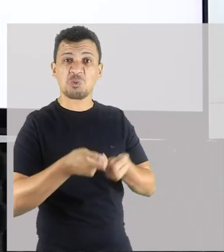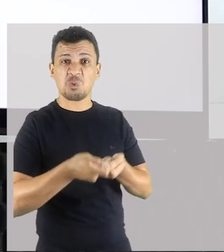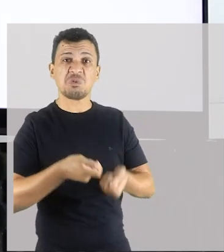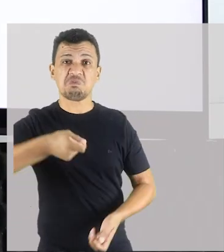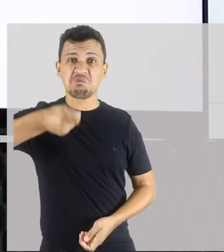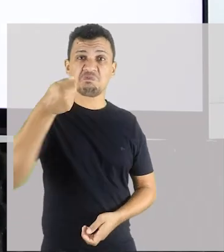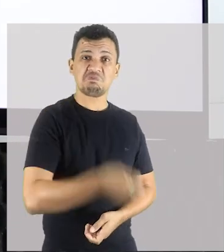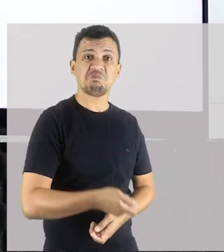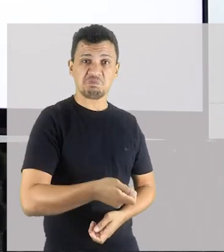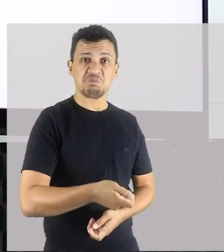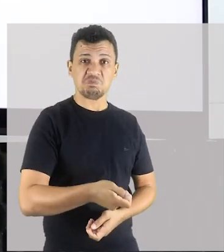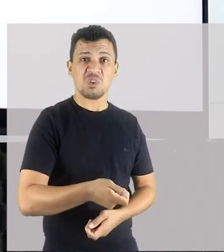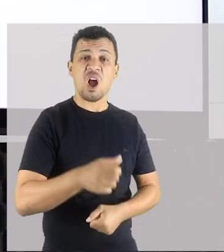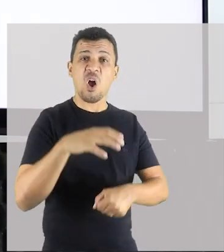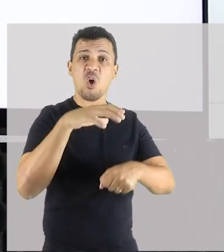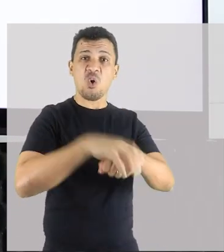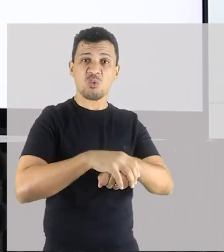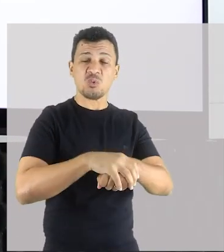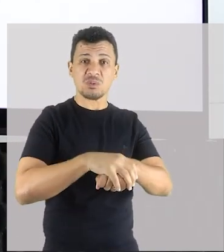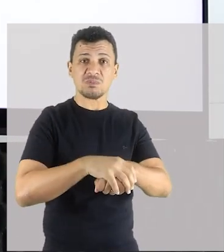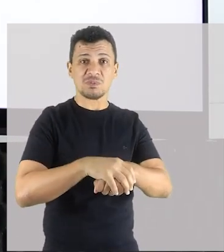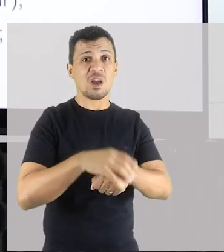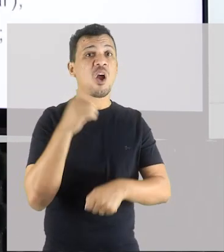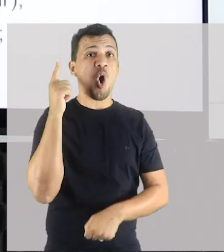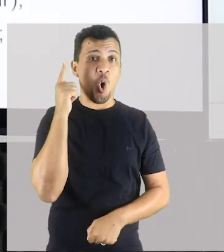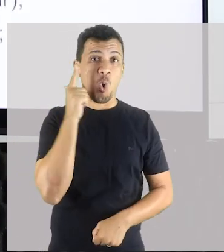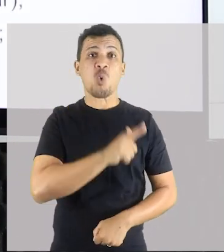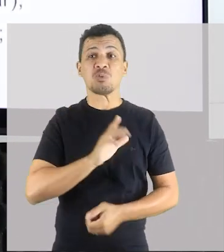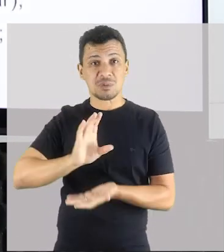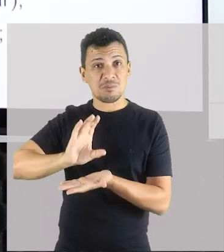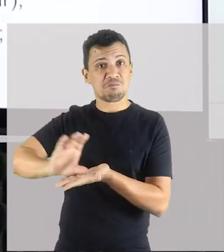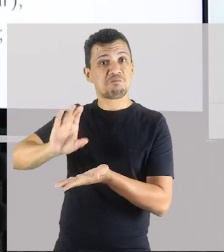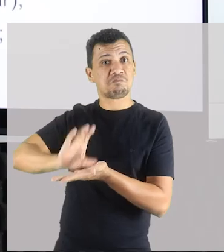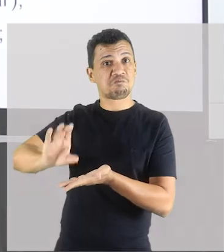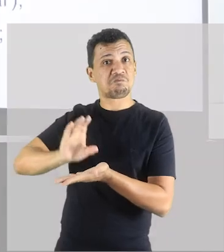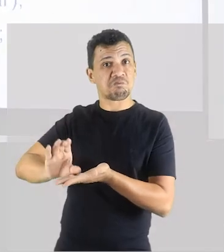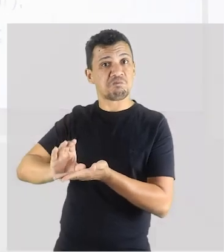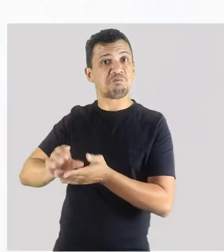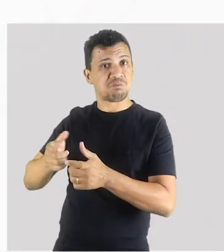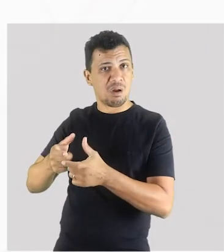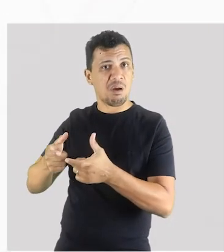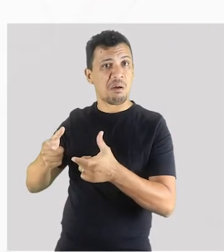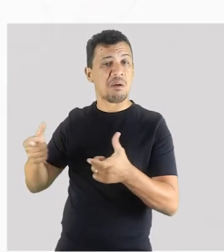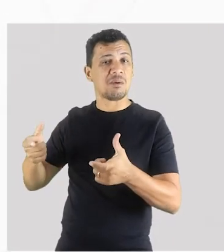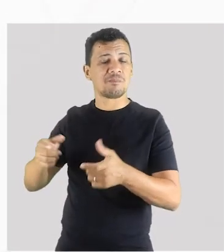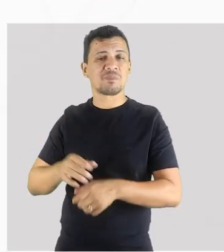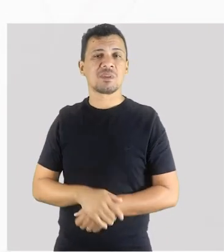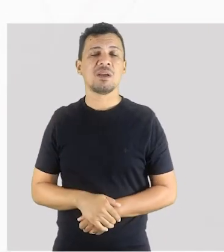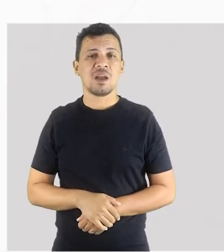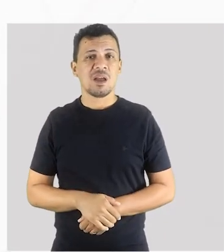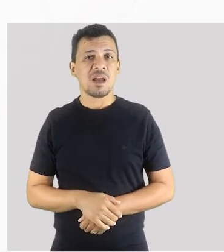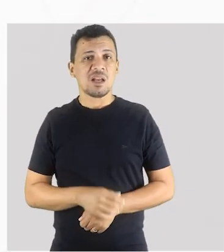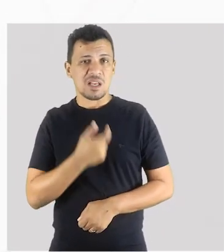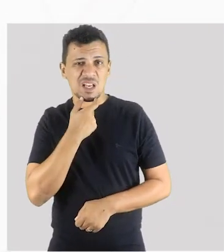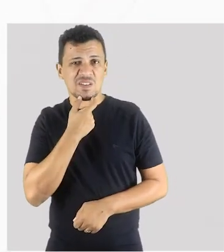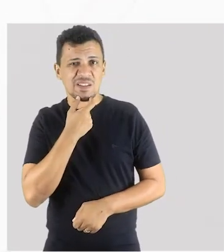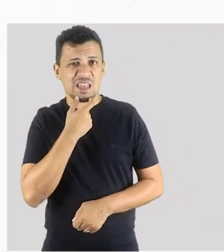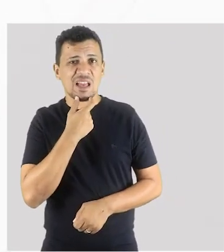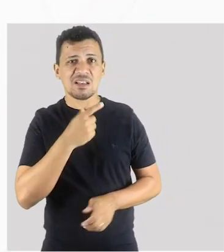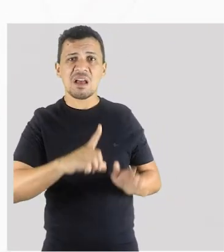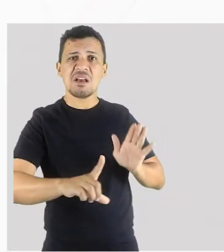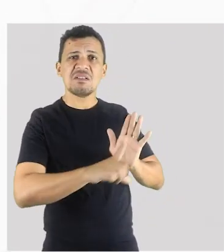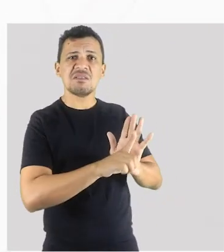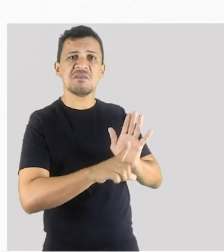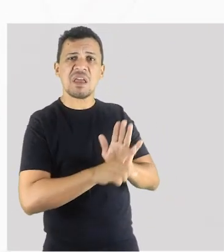para restabelecer as finanças. Para isso, a coroa impôs leis que elevaram